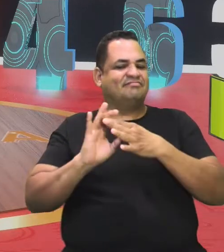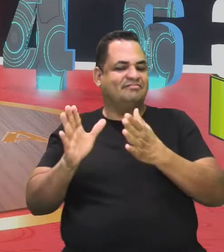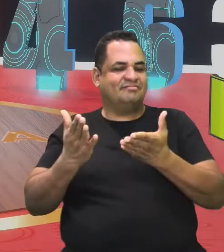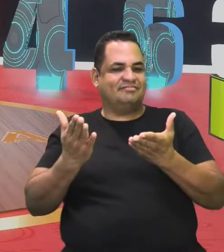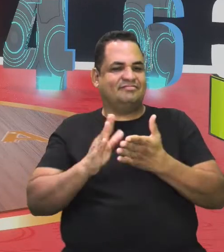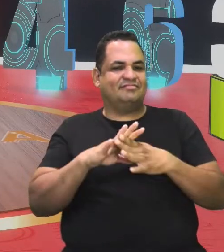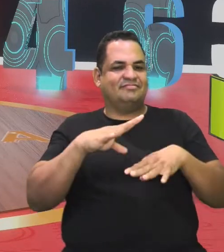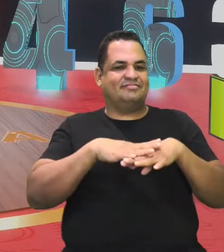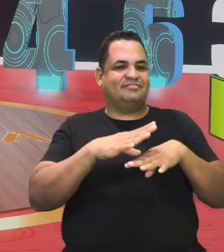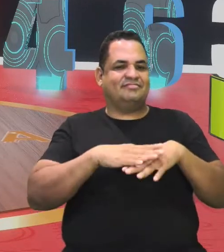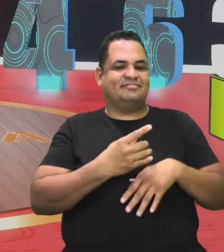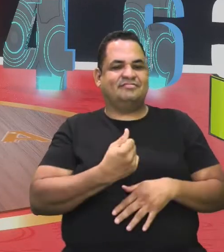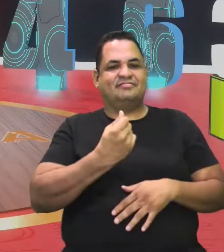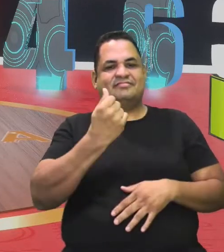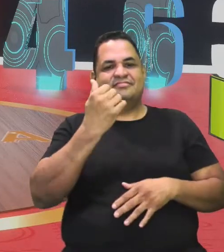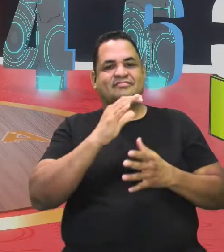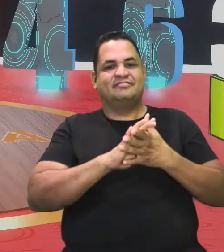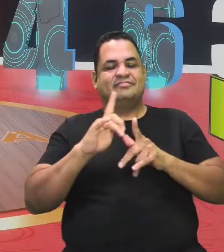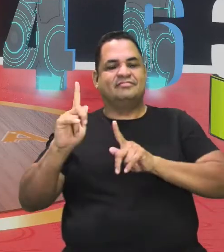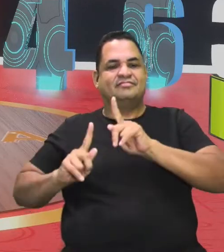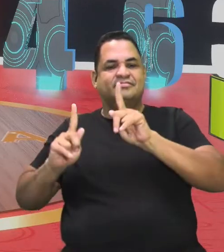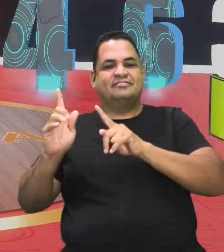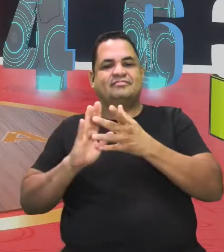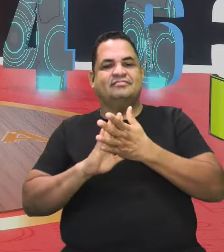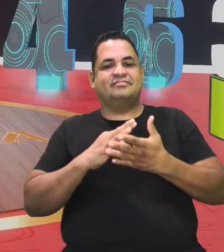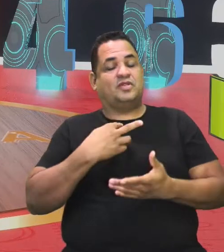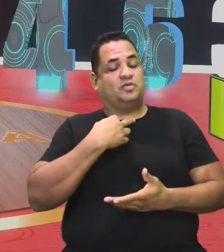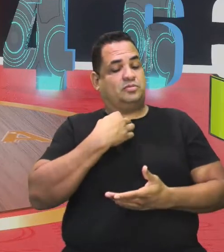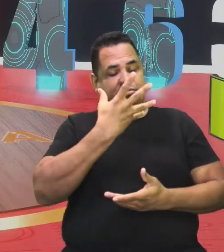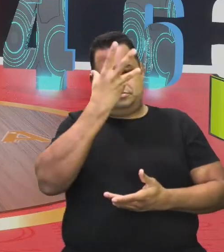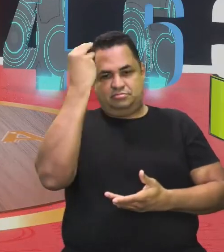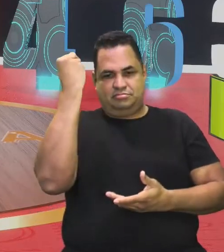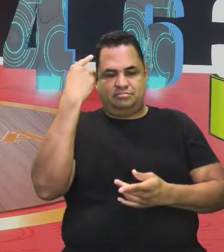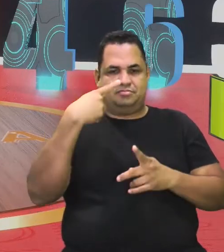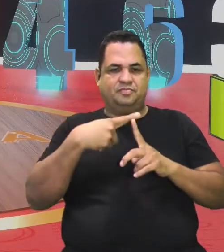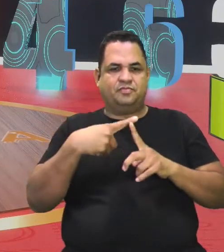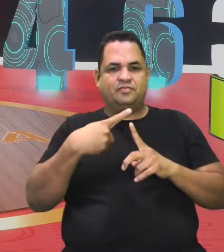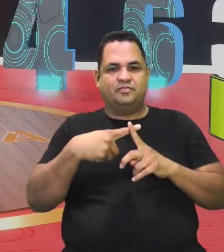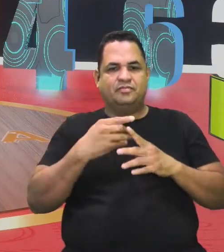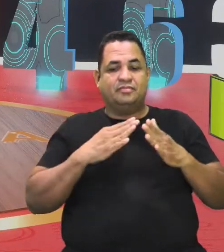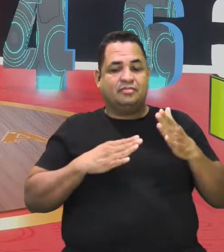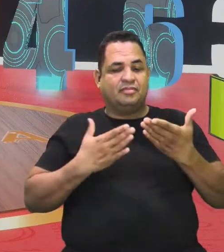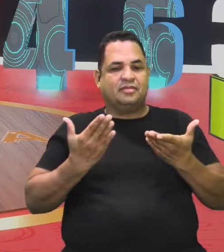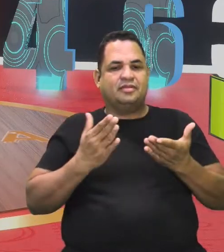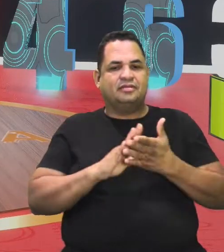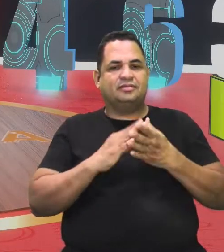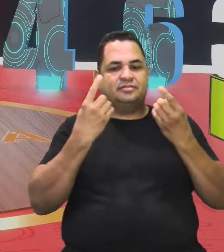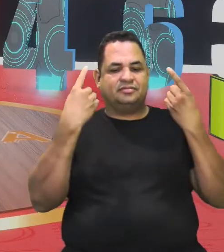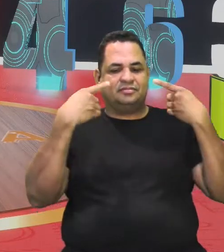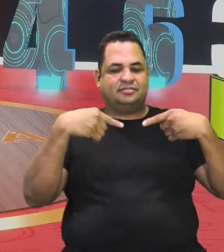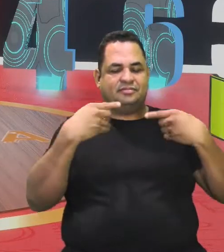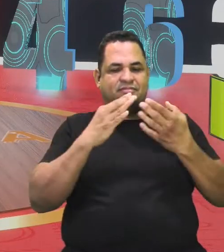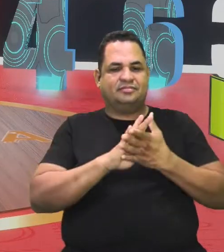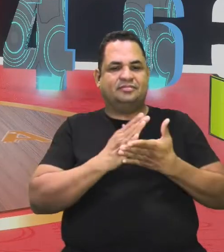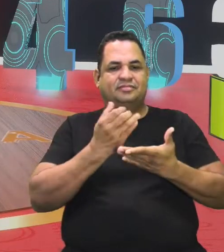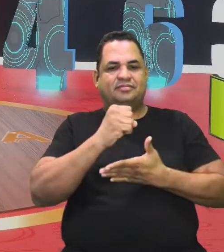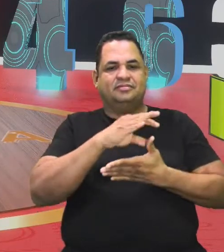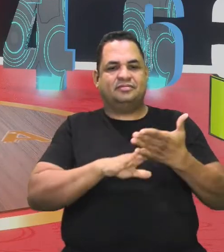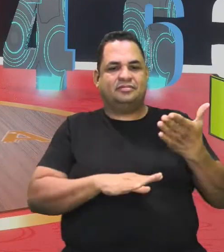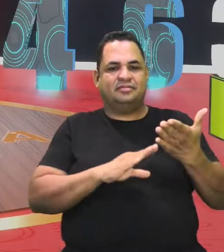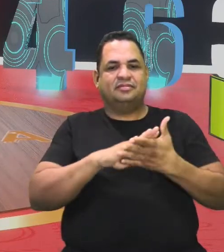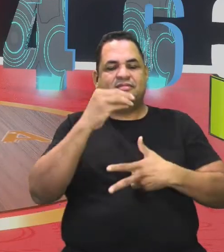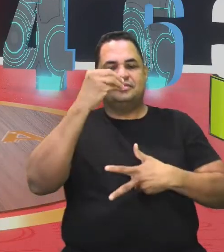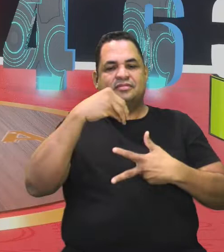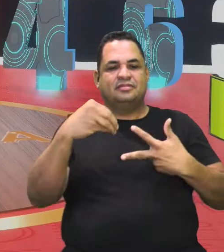de lado a matemática financeira, a estatística, claro que não podemos esquecer, porque até porque o nosso desafio de uma questão do Enem por dia